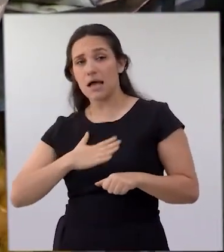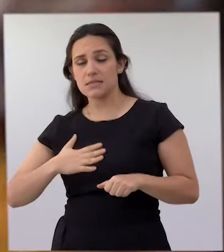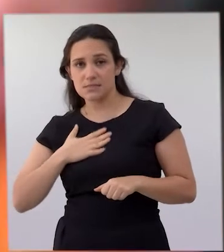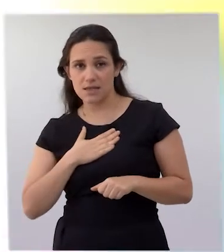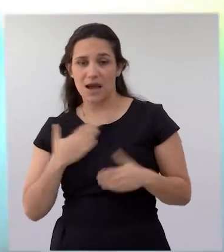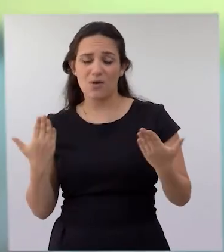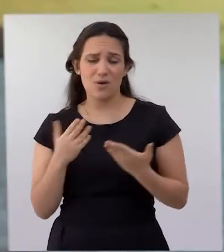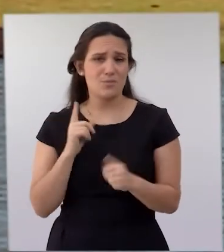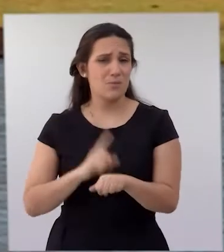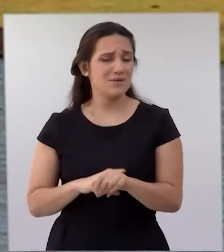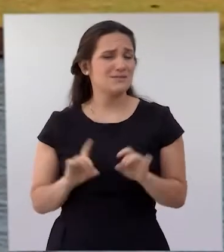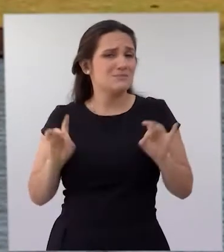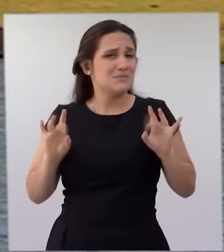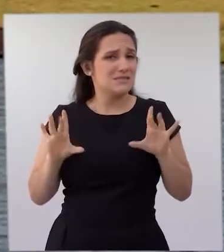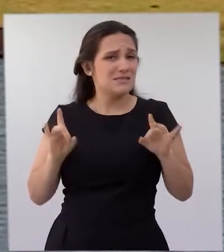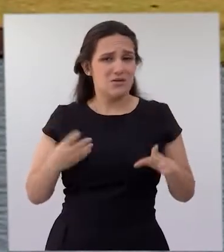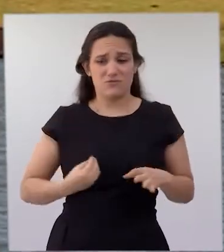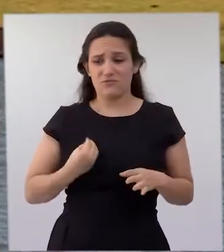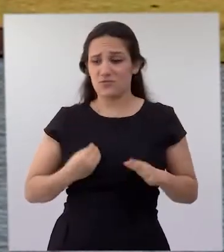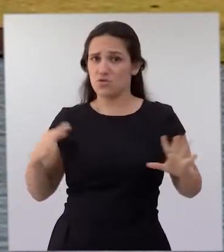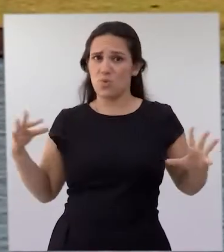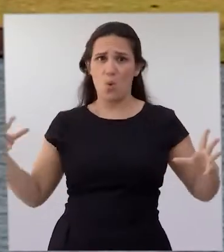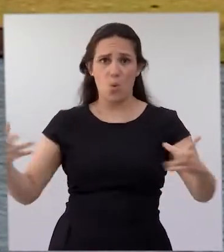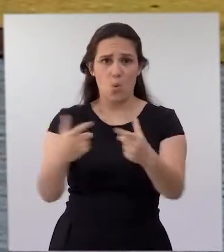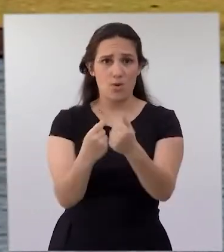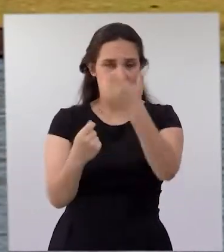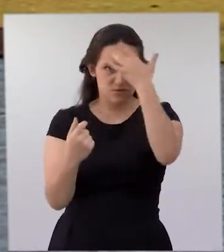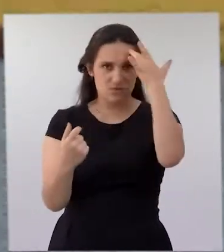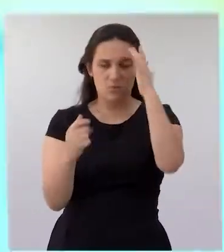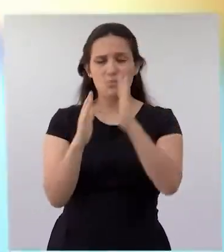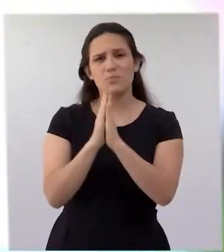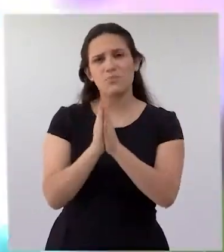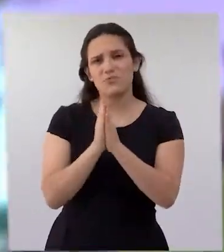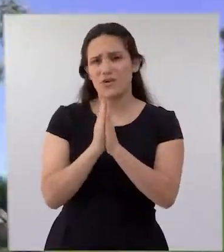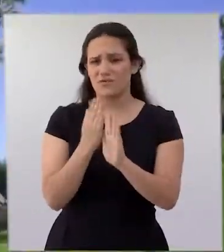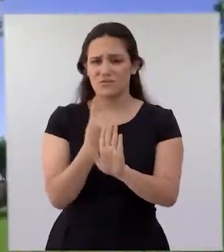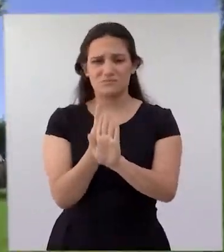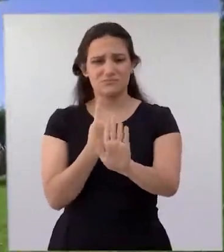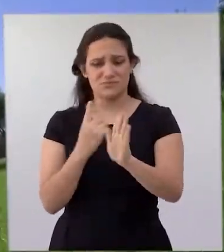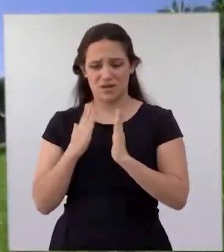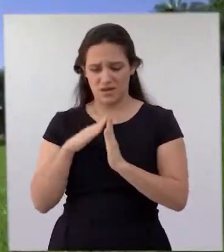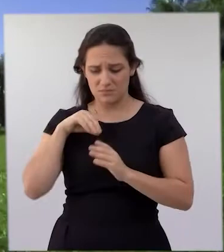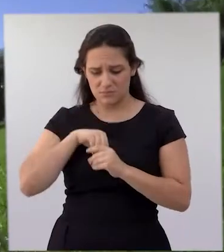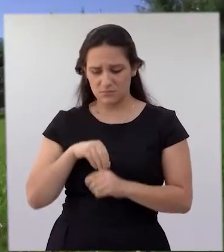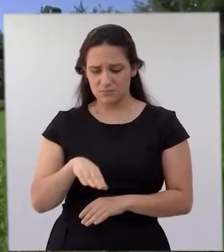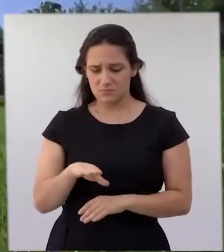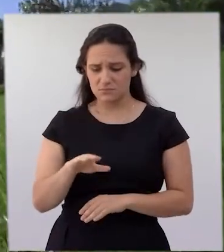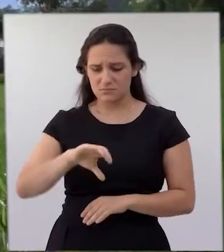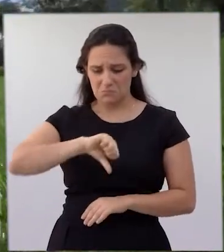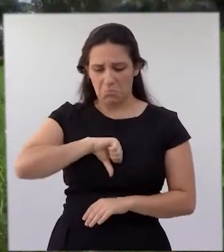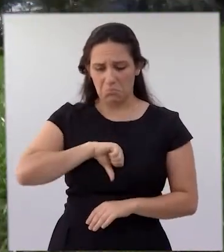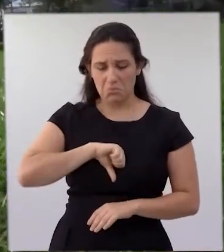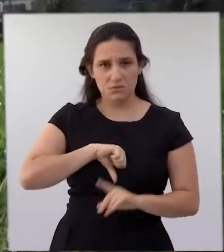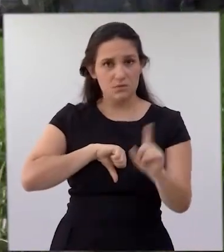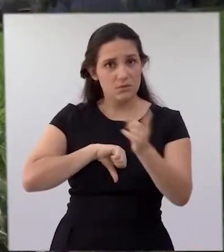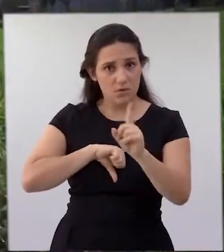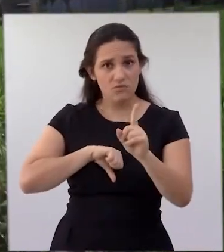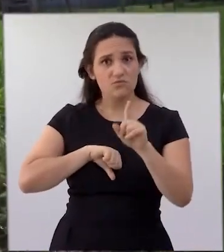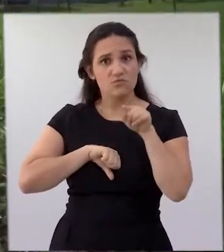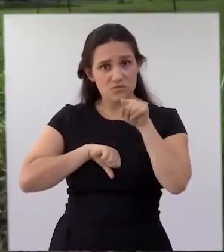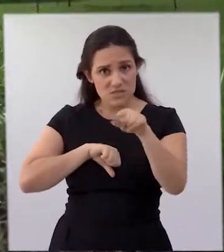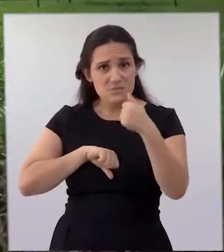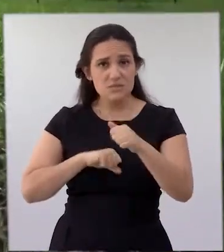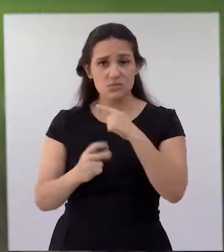e de lazer nesse momento tão delicado da vida de todos. Não deixe que o isolamento te exclua do